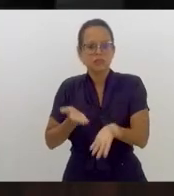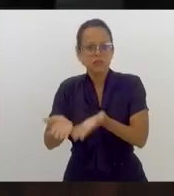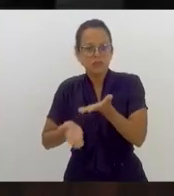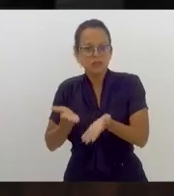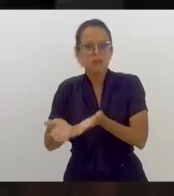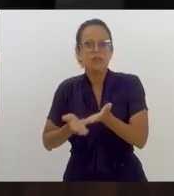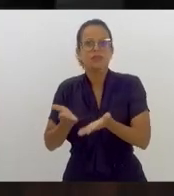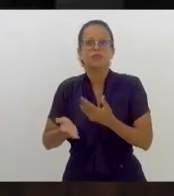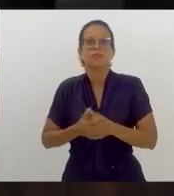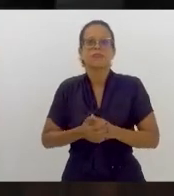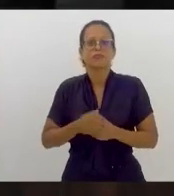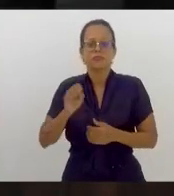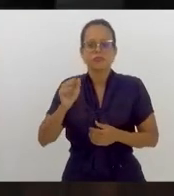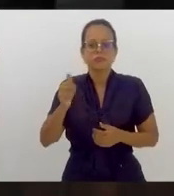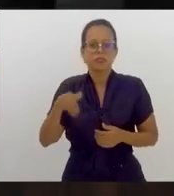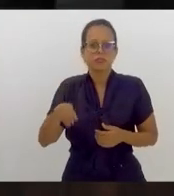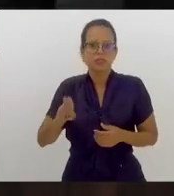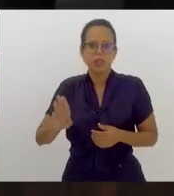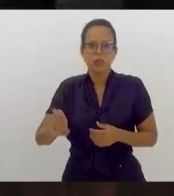de Janeiro,